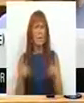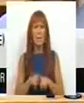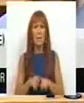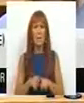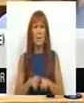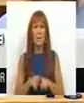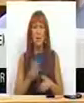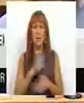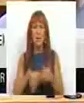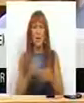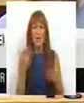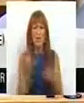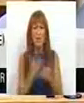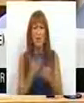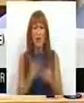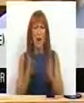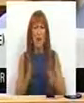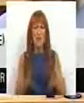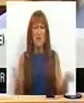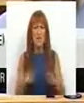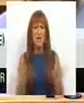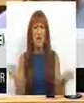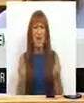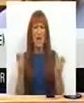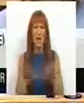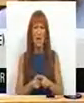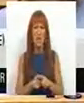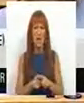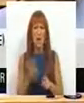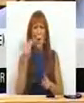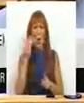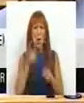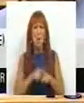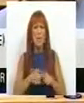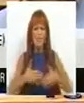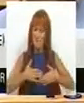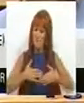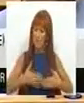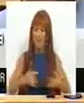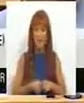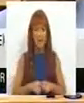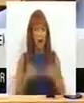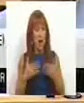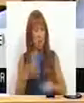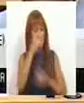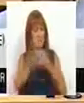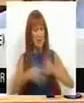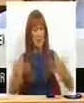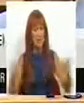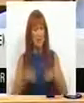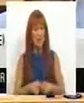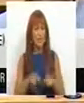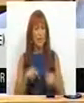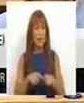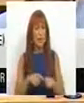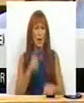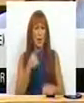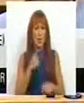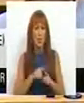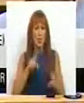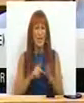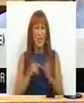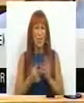os currícula e os planos de estudo. É necessário que se fomentem mecanismos também de voluntariado para ajudar estas pessoas. O uso intensivo